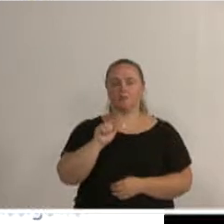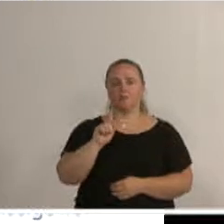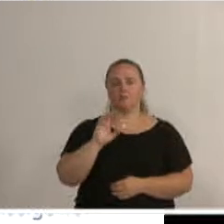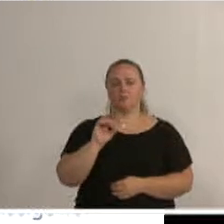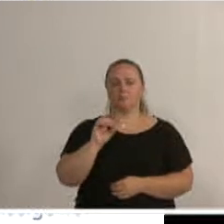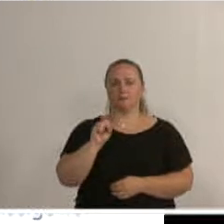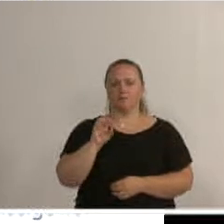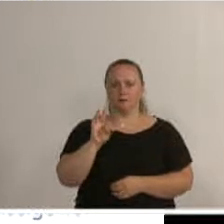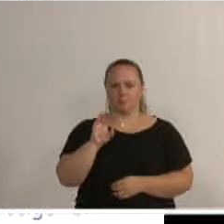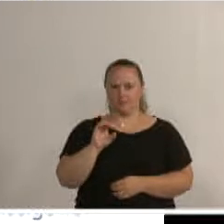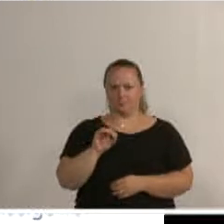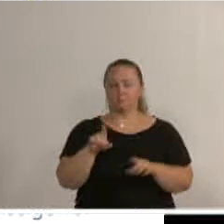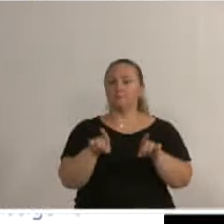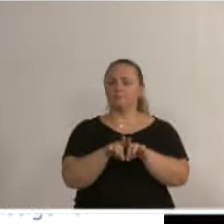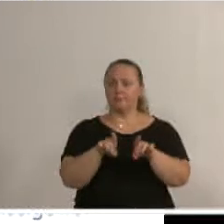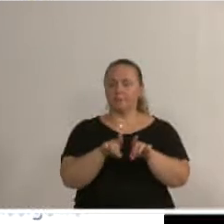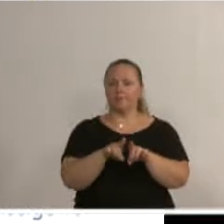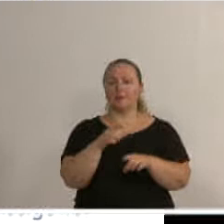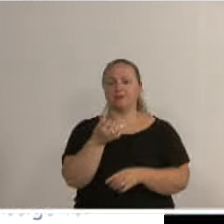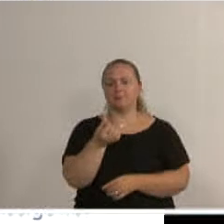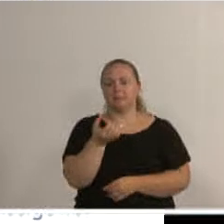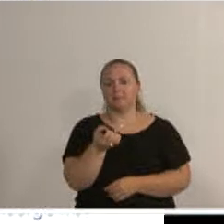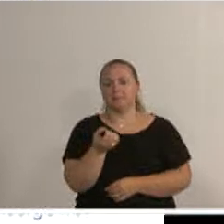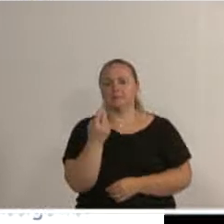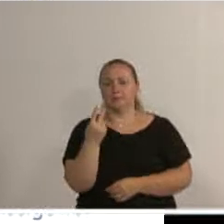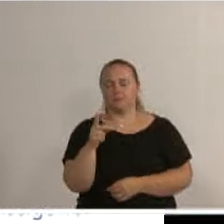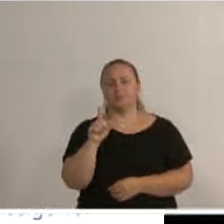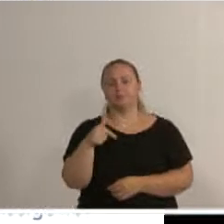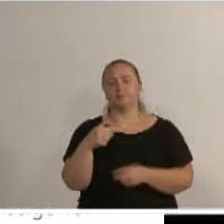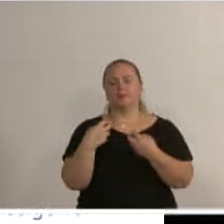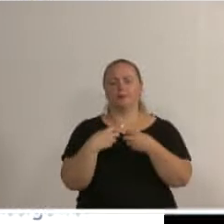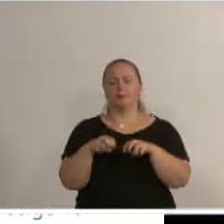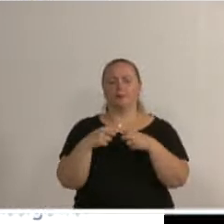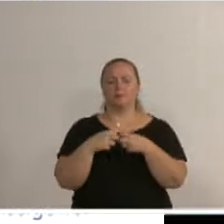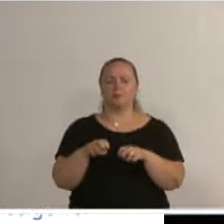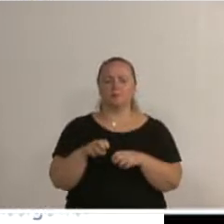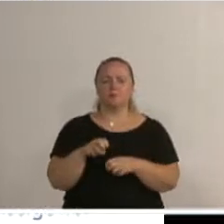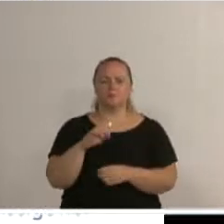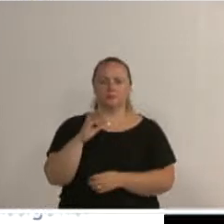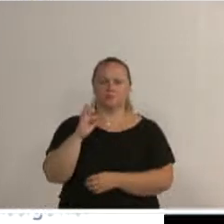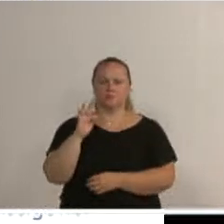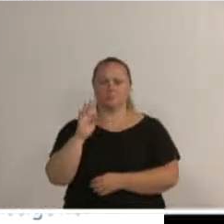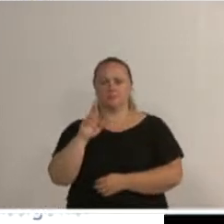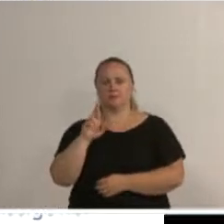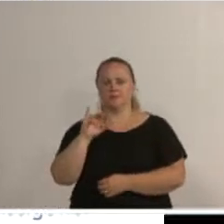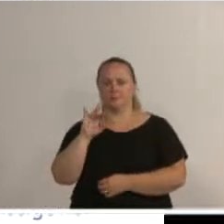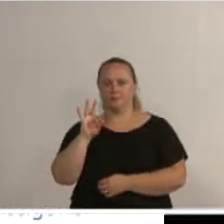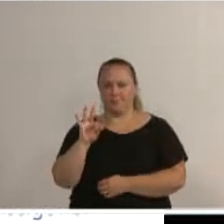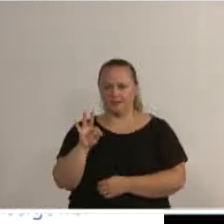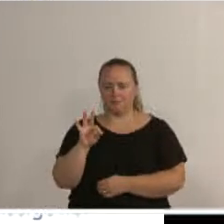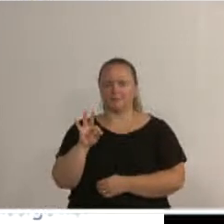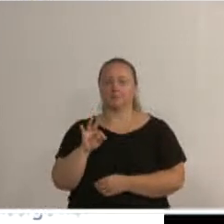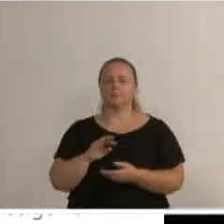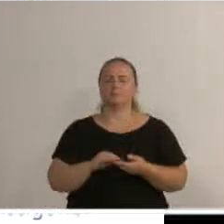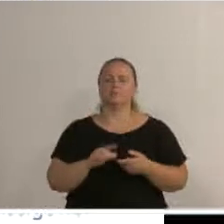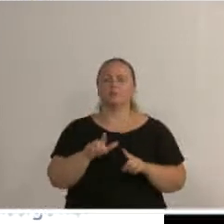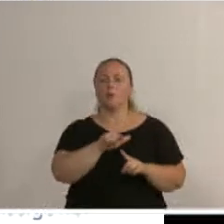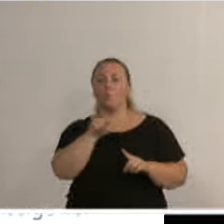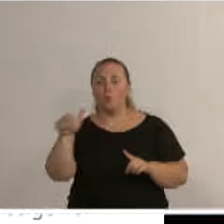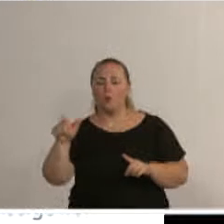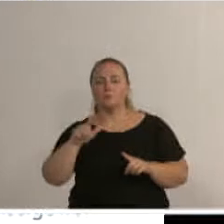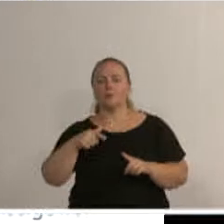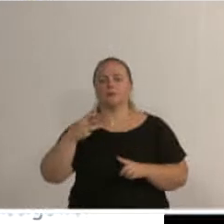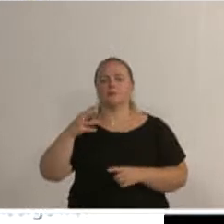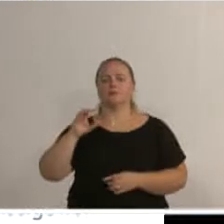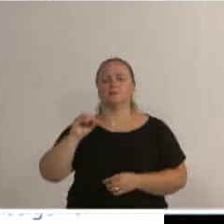Que também tem a linha 602 da Fritz Kregler e a linha 300 da Interbairros.